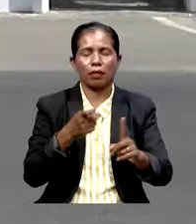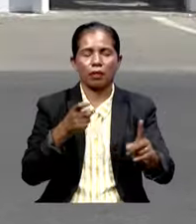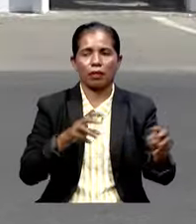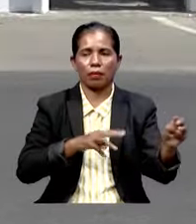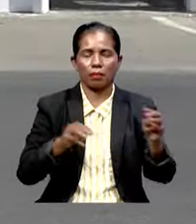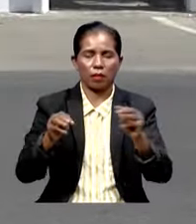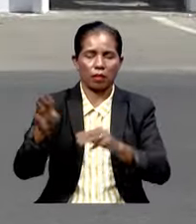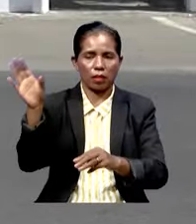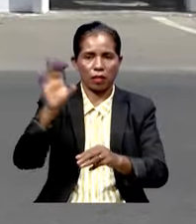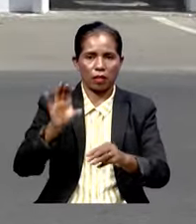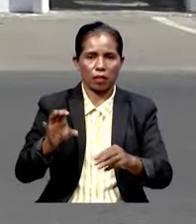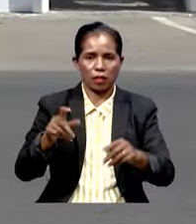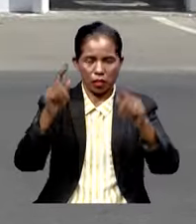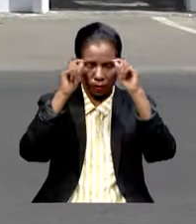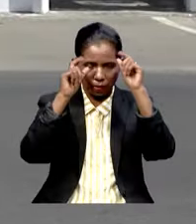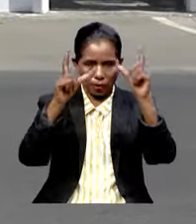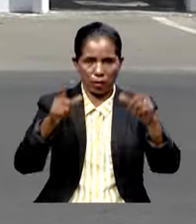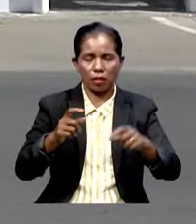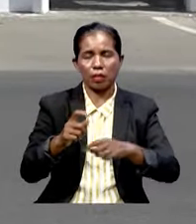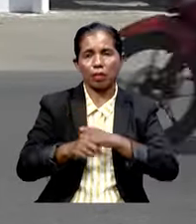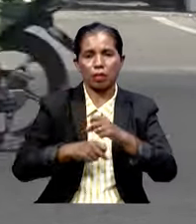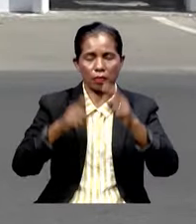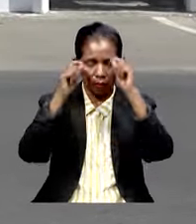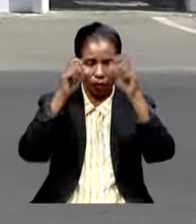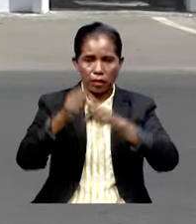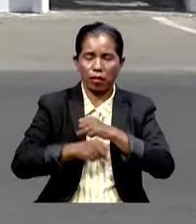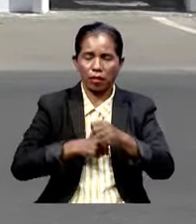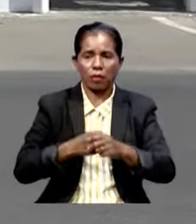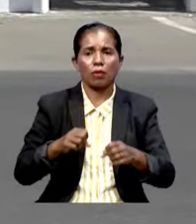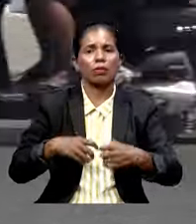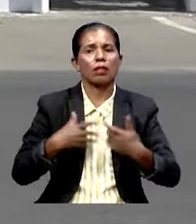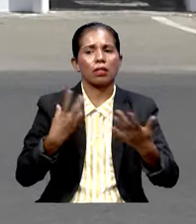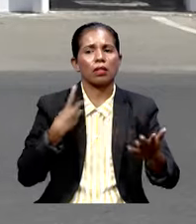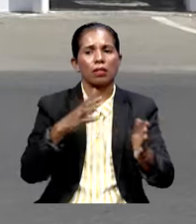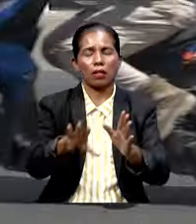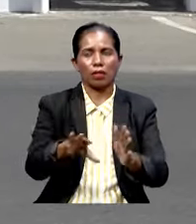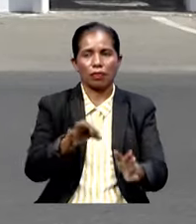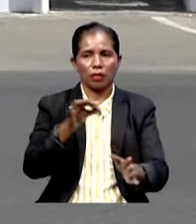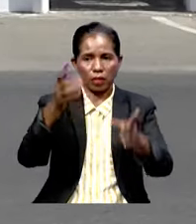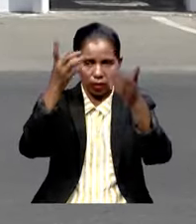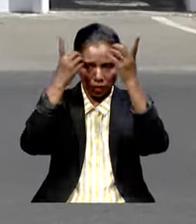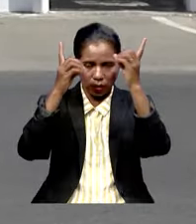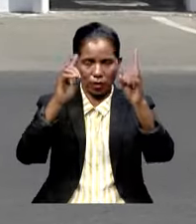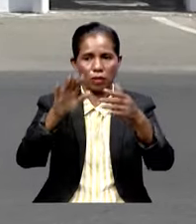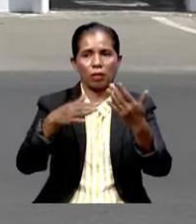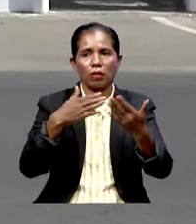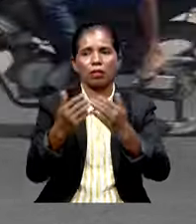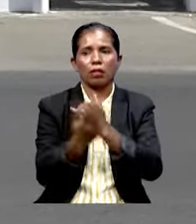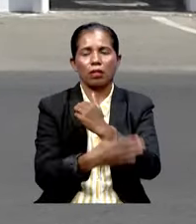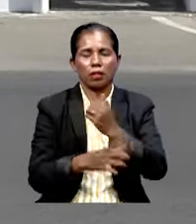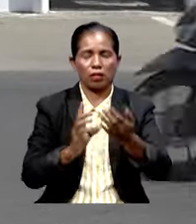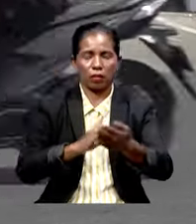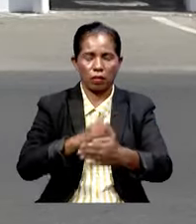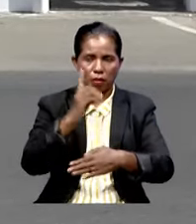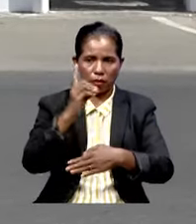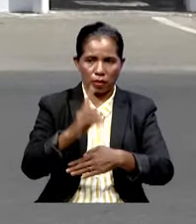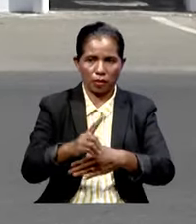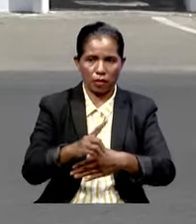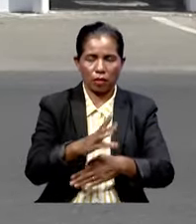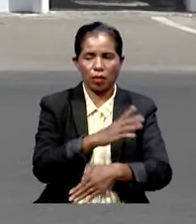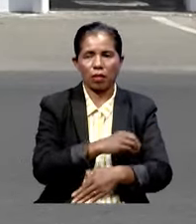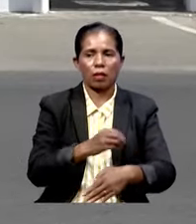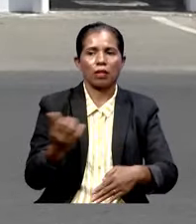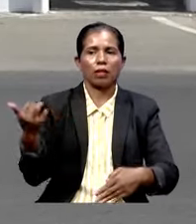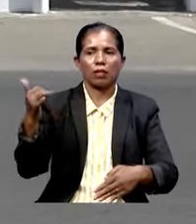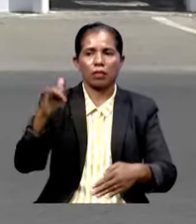mudança climática nebe Timor-Leste sofre hela? O insama kita bele foti decisão sira ho si país desenvolvido no sira